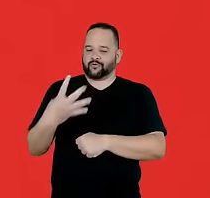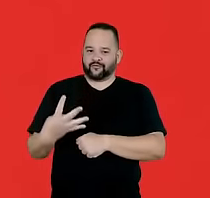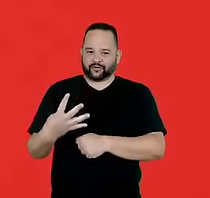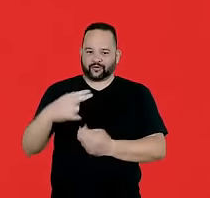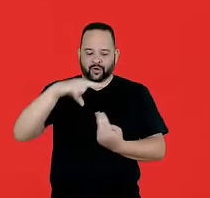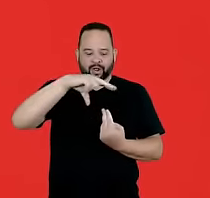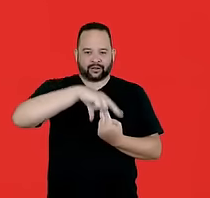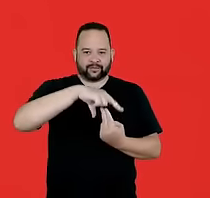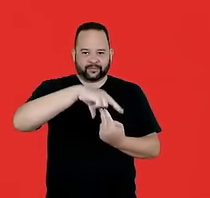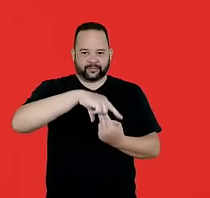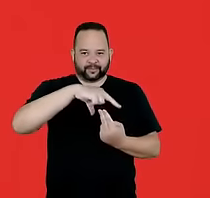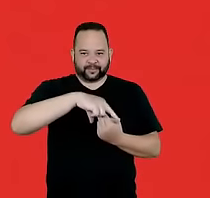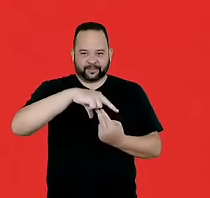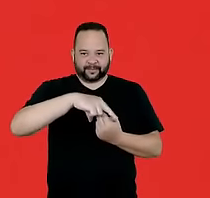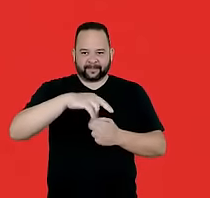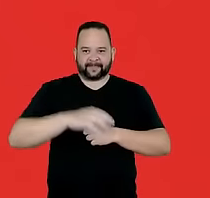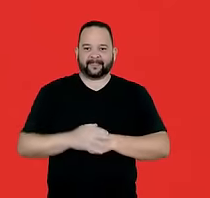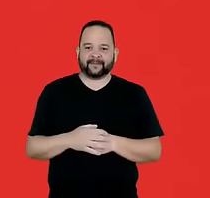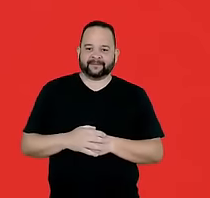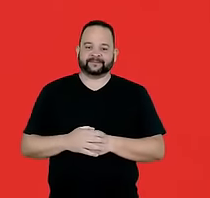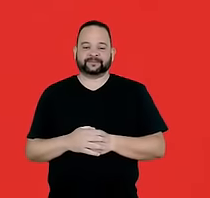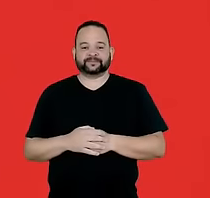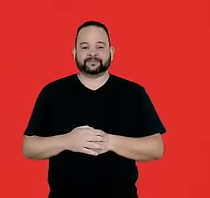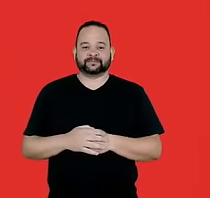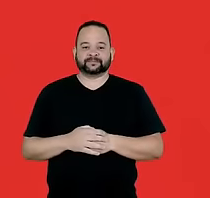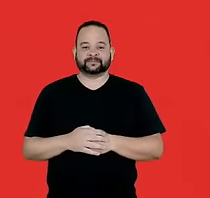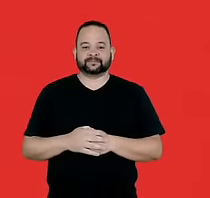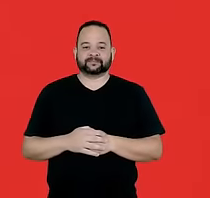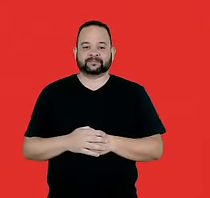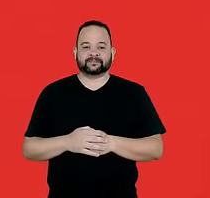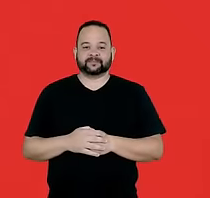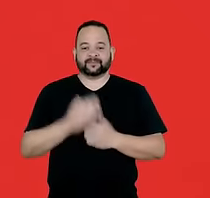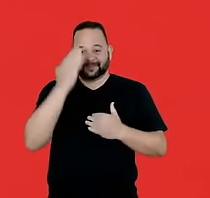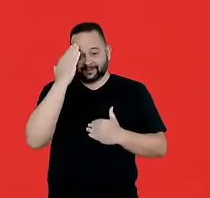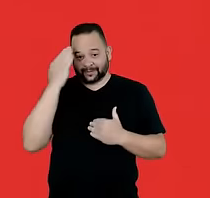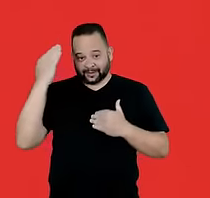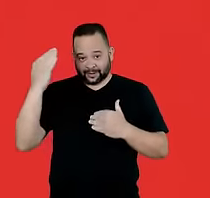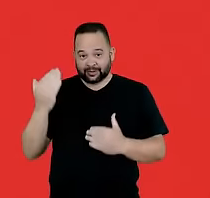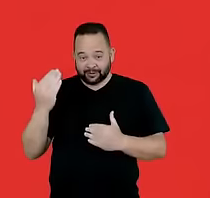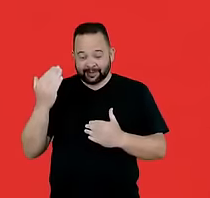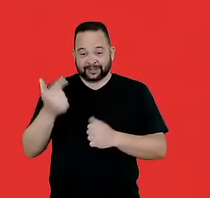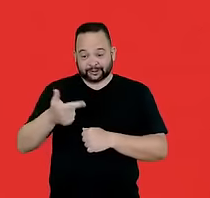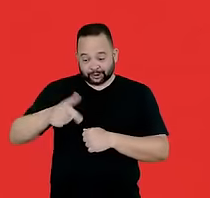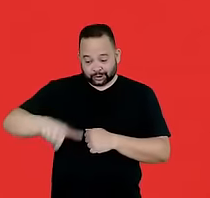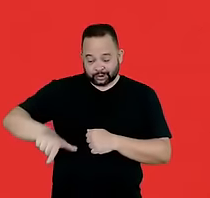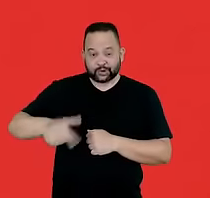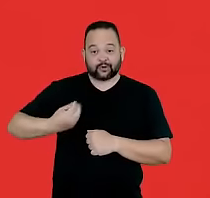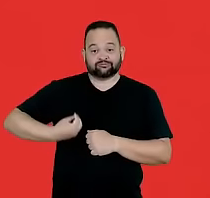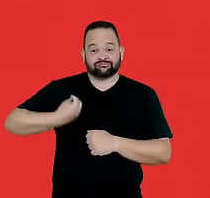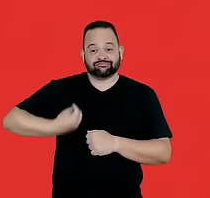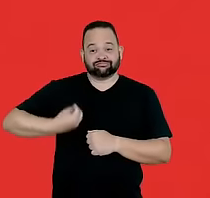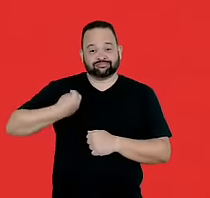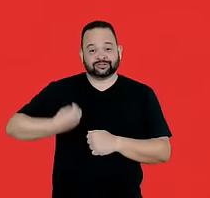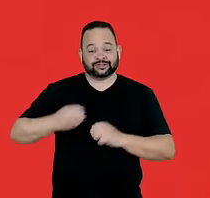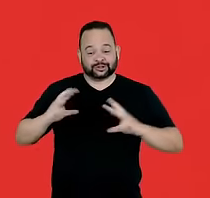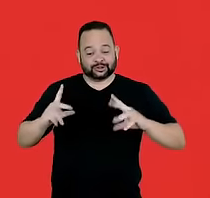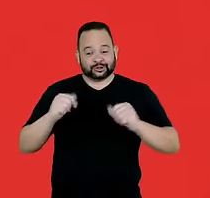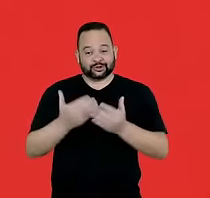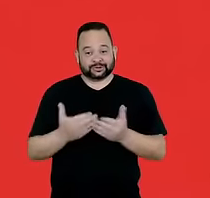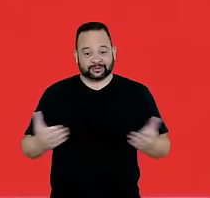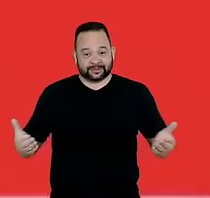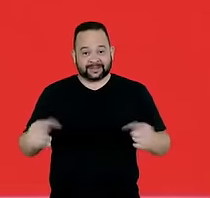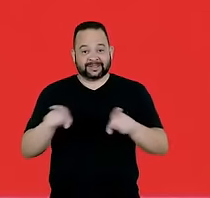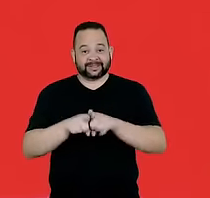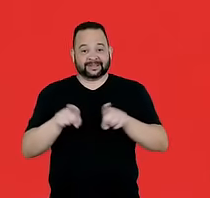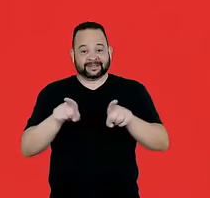do Bradesco Global Private Bank muito obrigada mais uma vez pela presença de todos vocês e também paraa nossa audiência